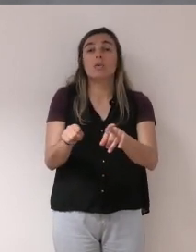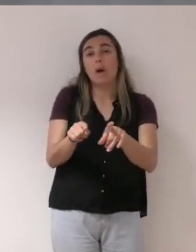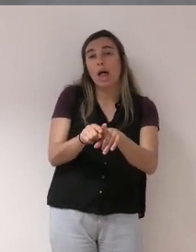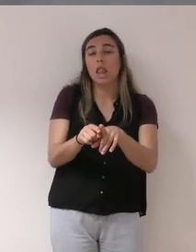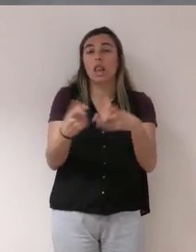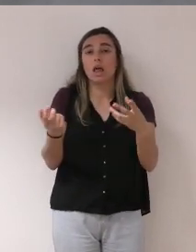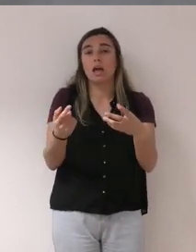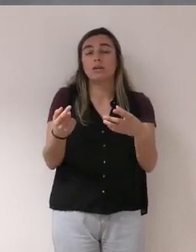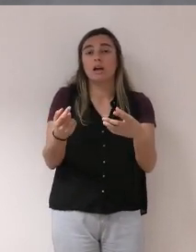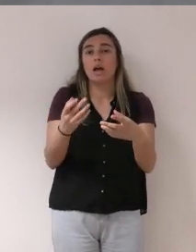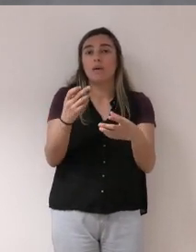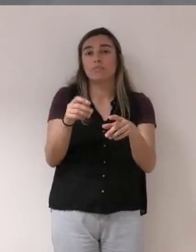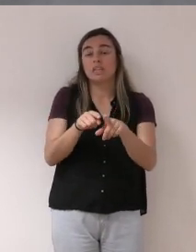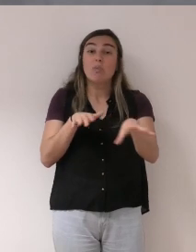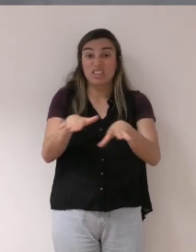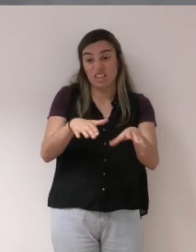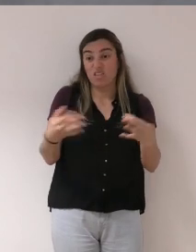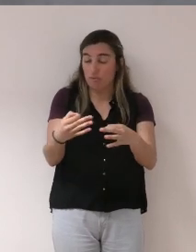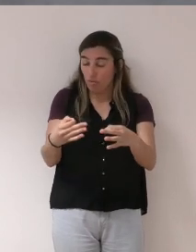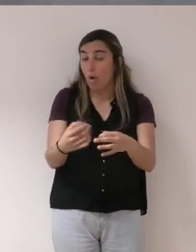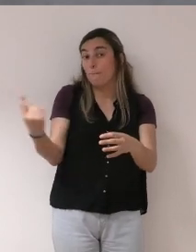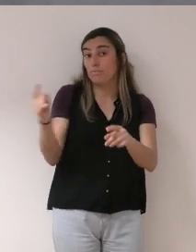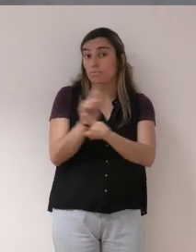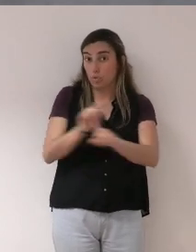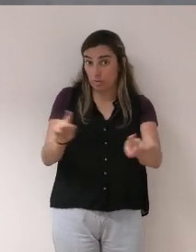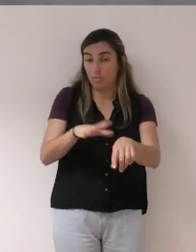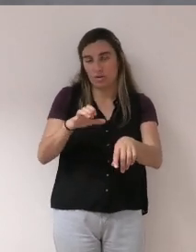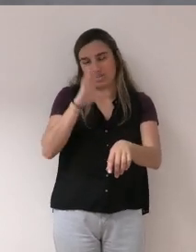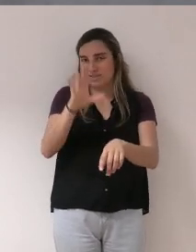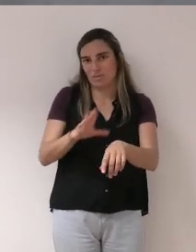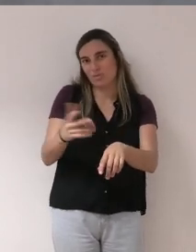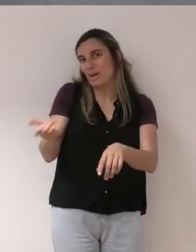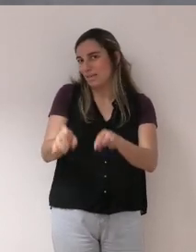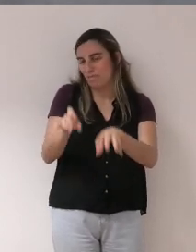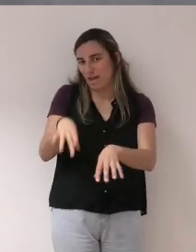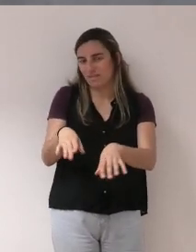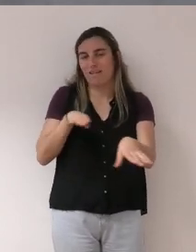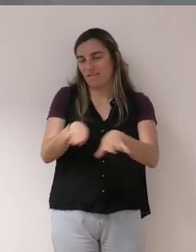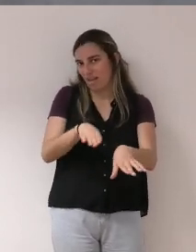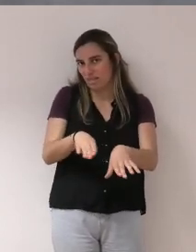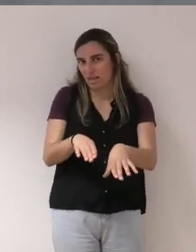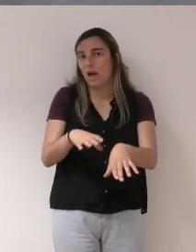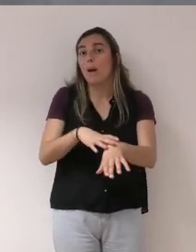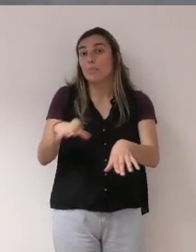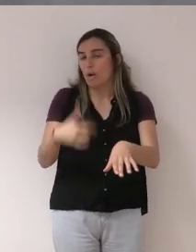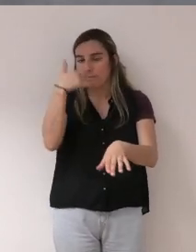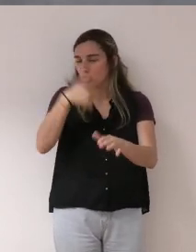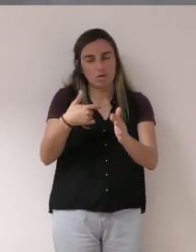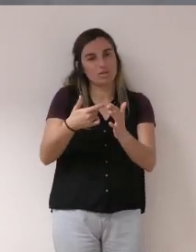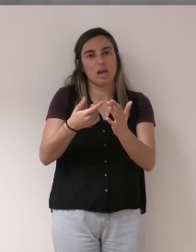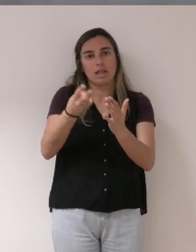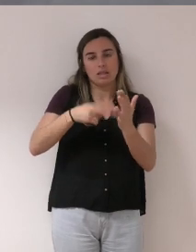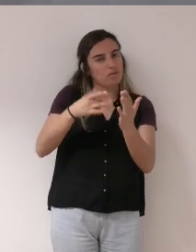acaso. A gente sabe o que é que se passa em Itália, não é? E mesmo aqui já ouvi vários comentários que circulam de pessoas que não leram o livro,